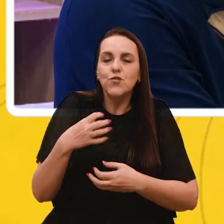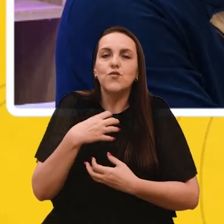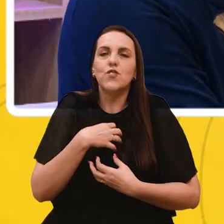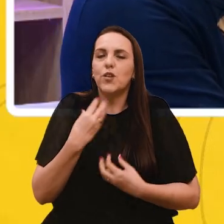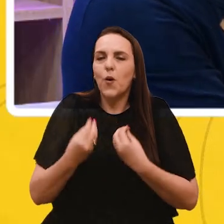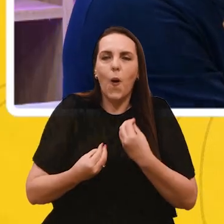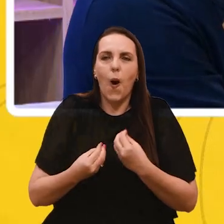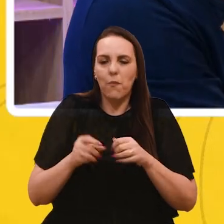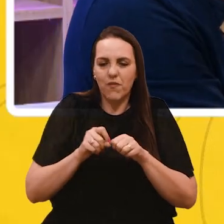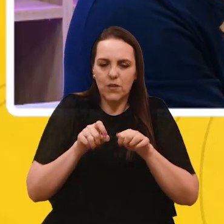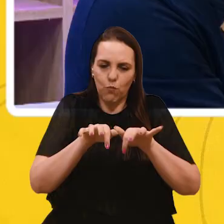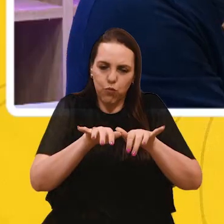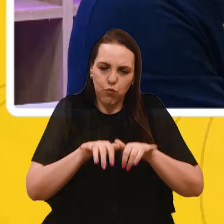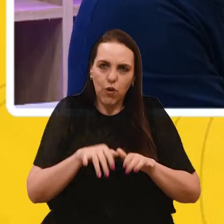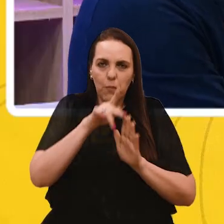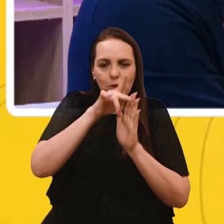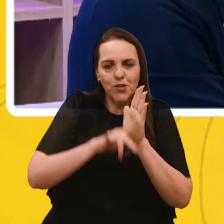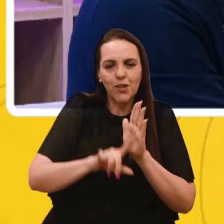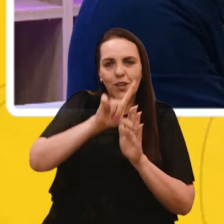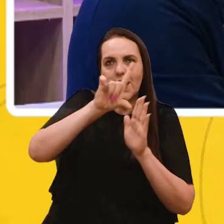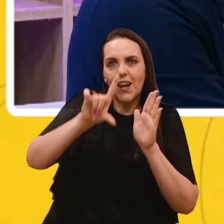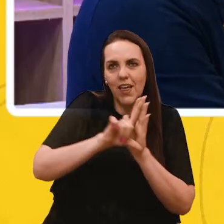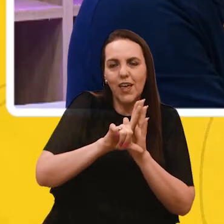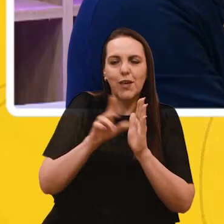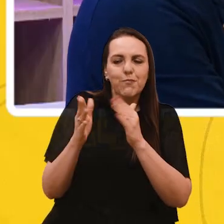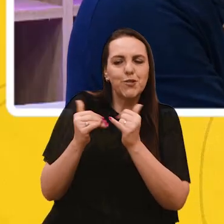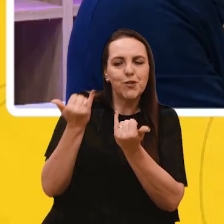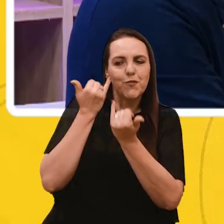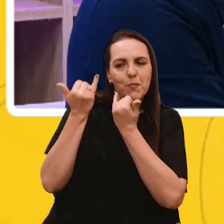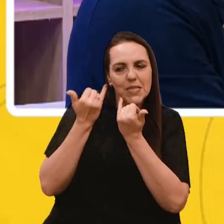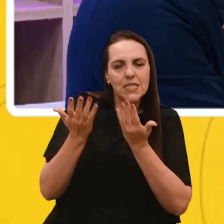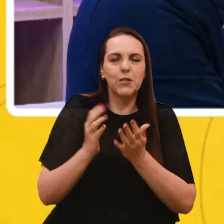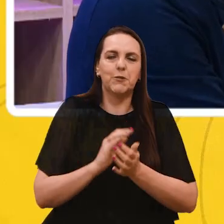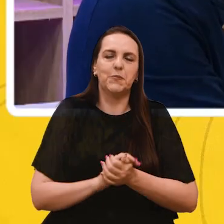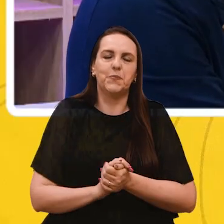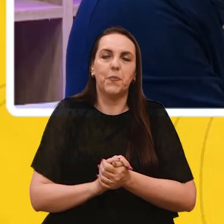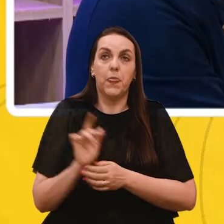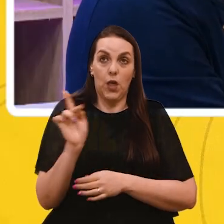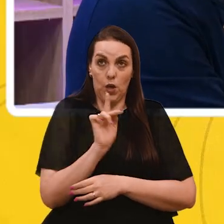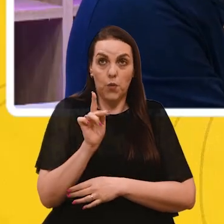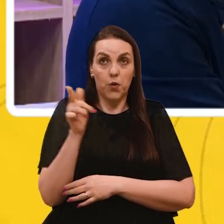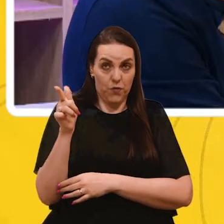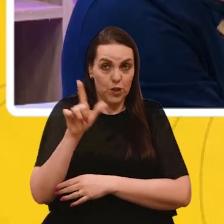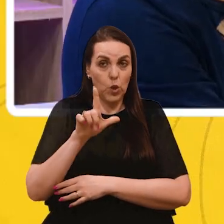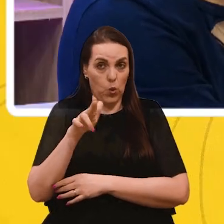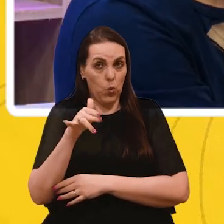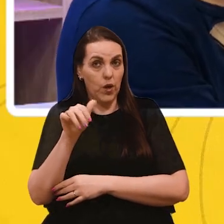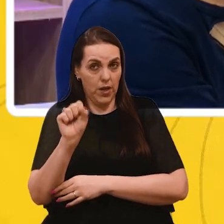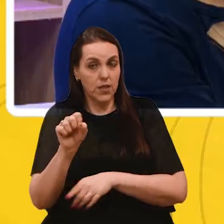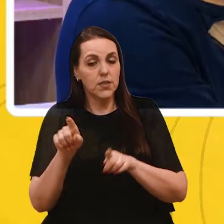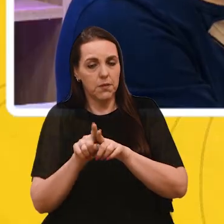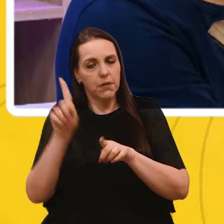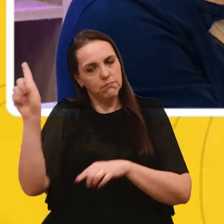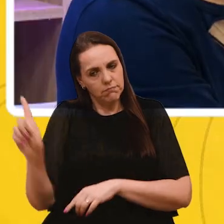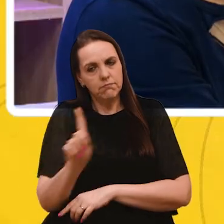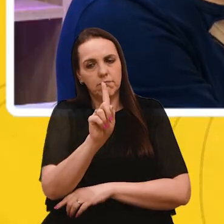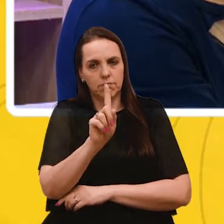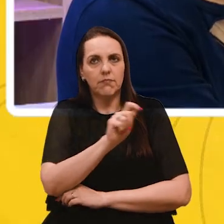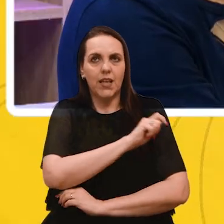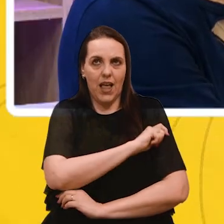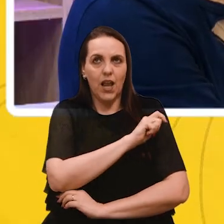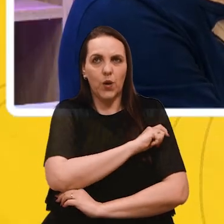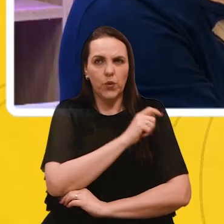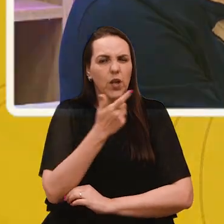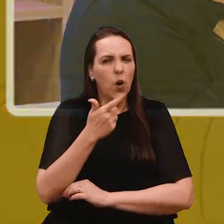projeto de lei, um pedido de informação. E o professor Lucas trouxe uma aluna também, que foi outra, né, Lucas?